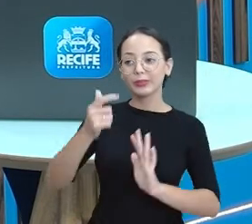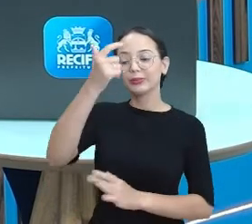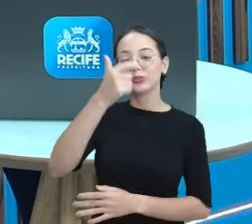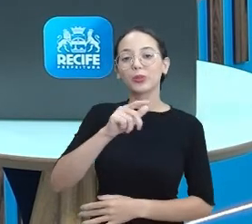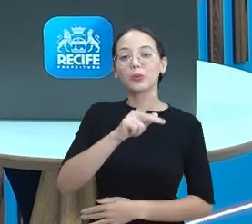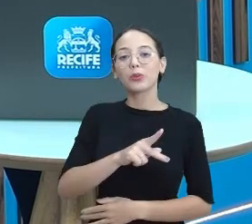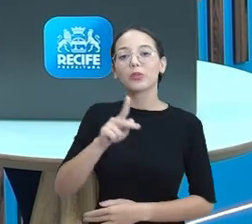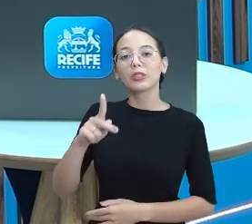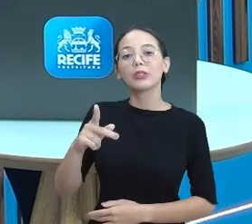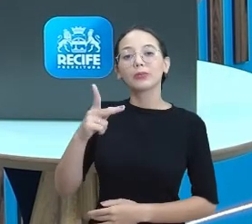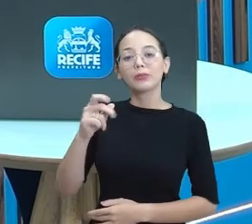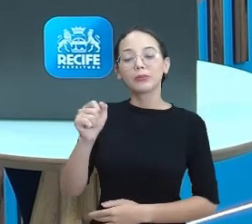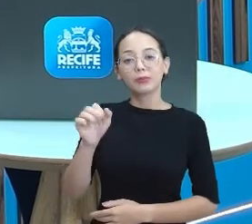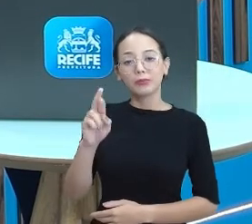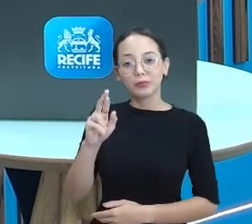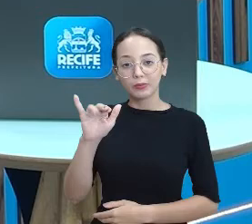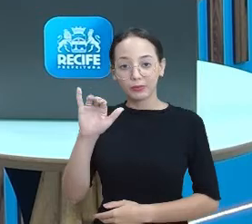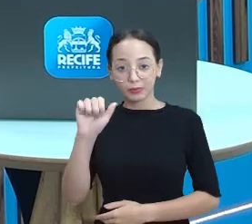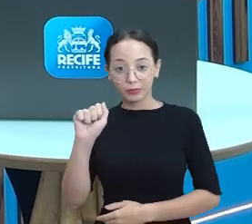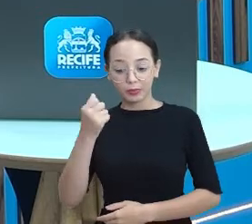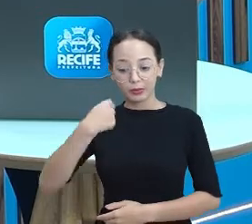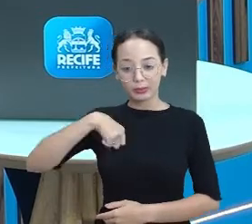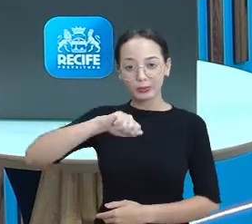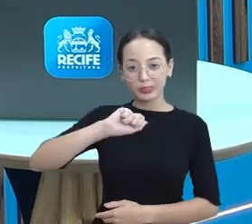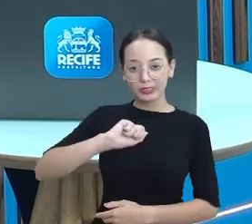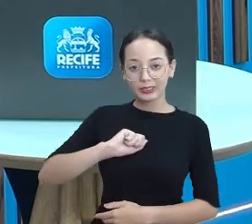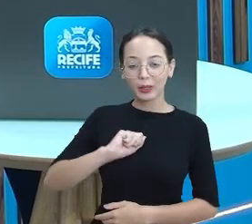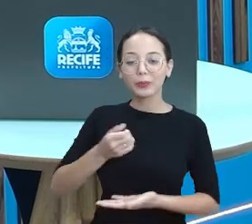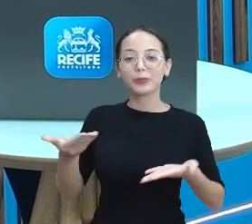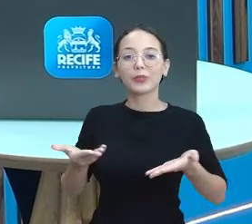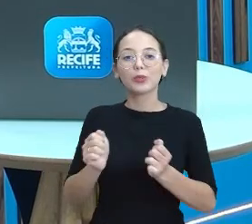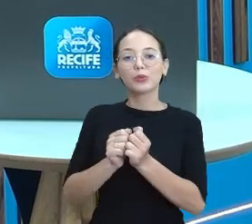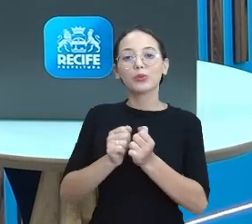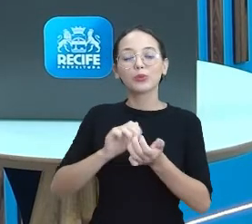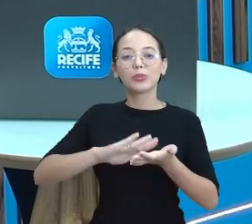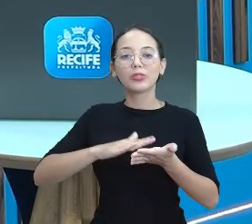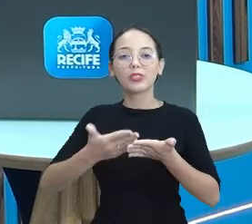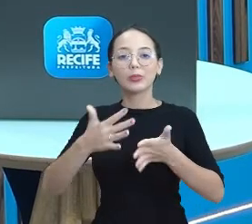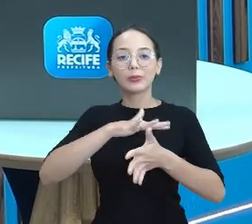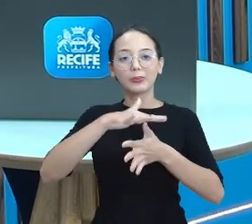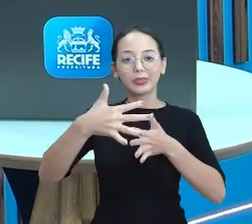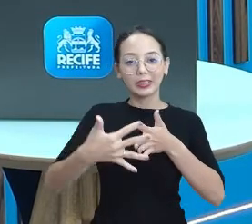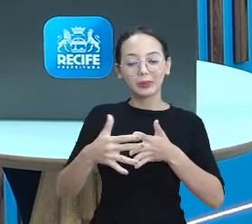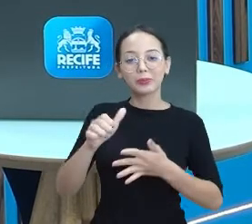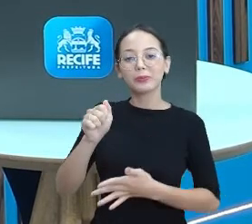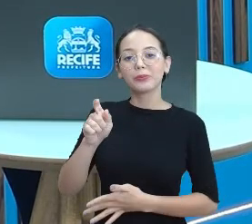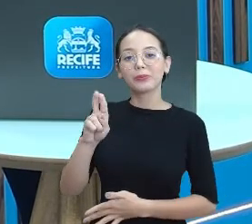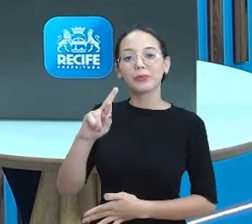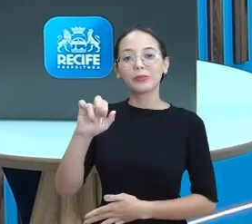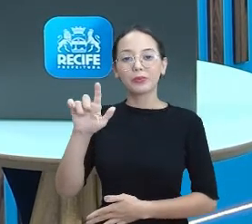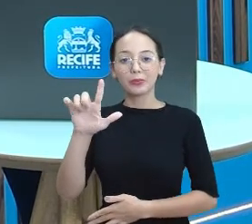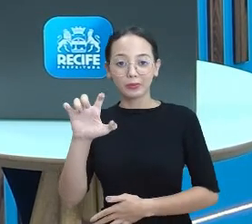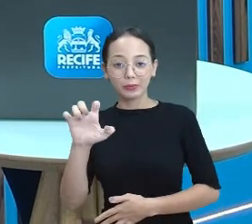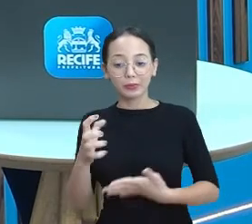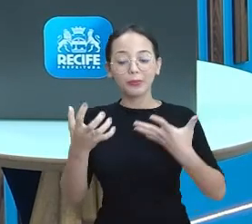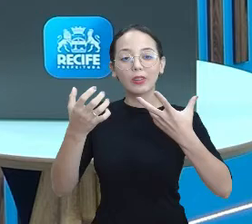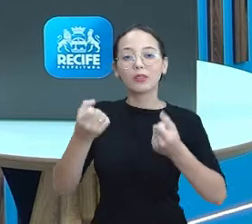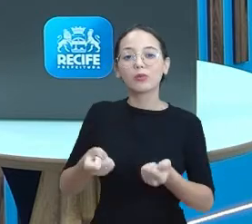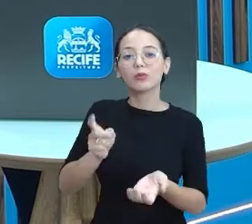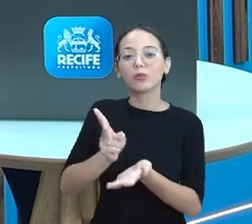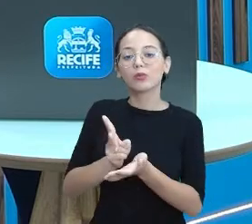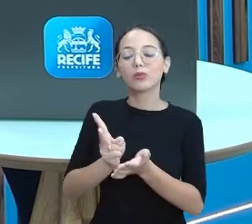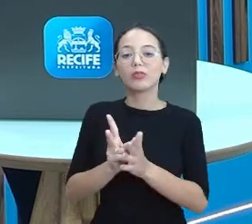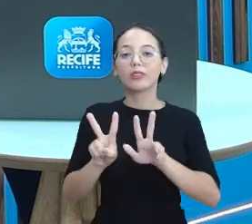sou a professora Patrícia Fontes, esse é o meu sinal, eu estou com a intérprete de Libras, Adriele. Vamos continuar a